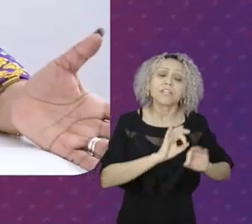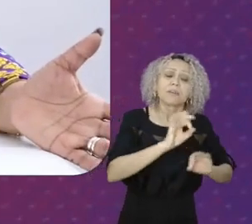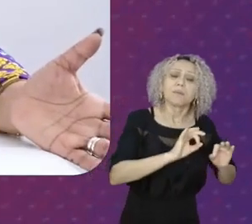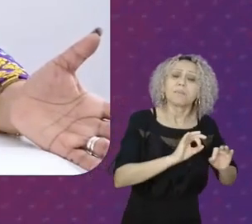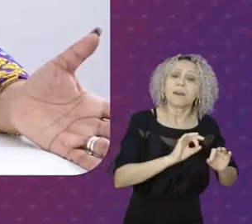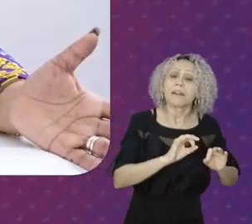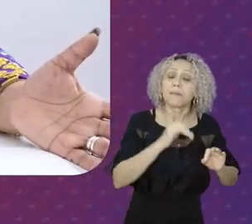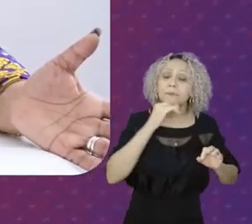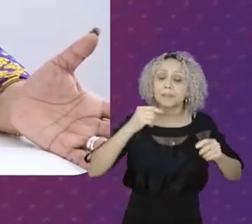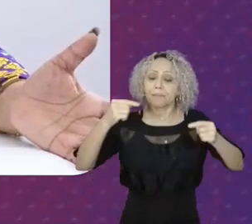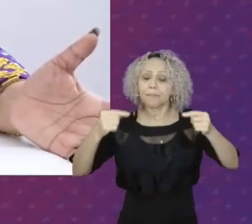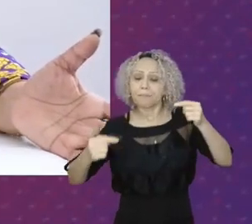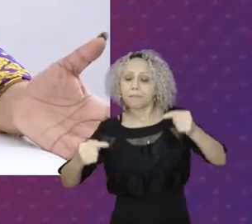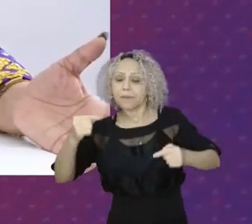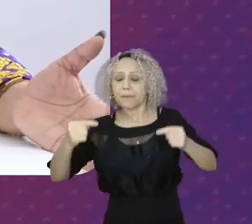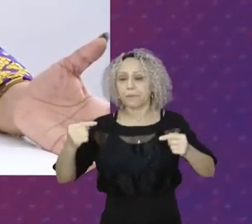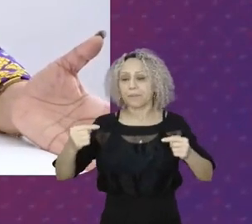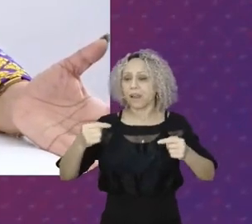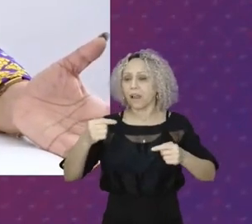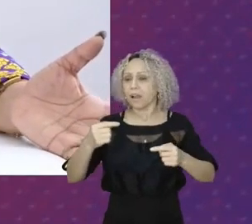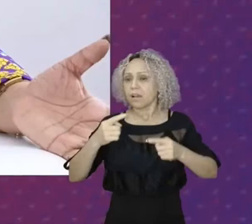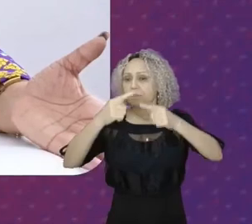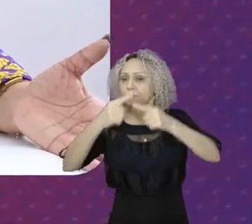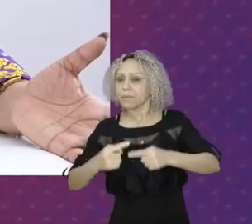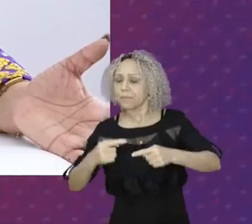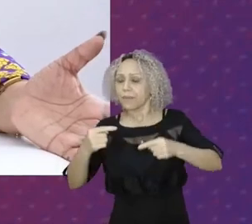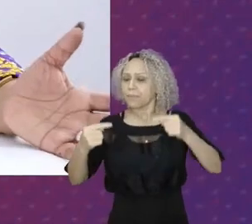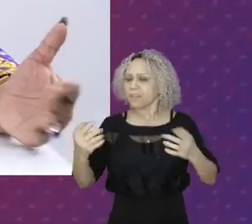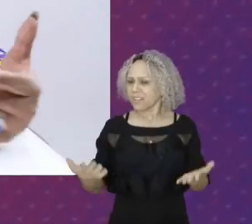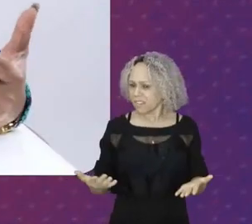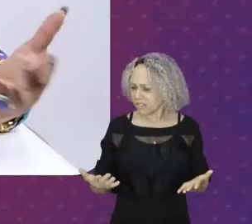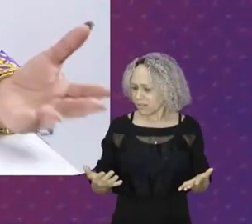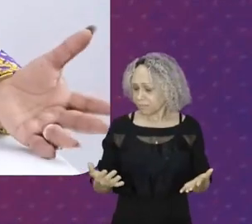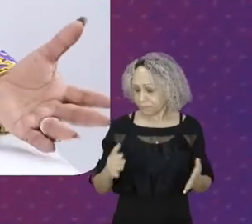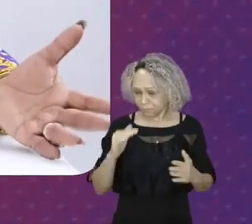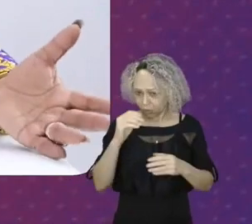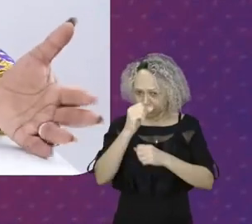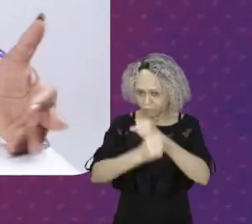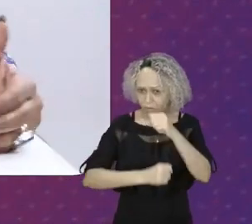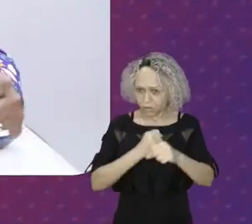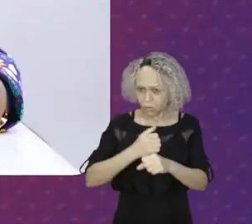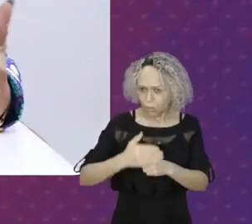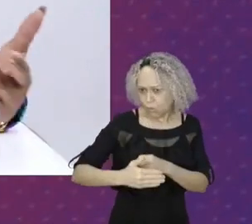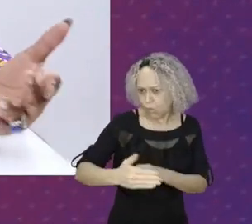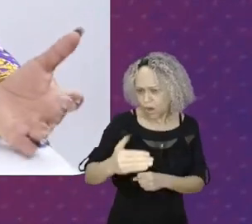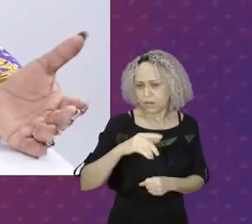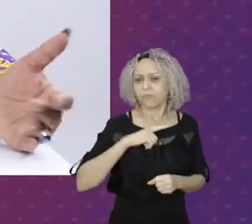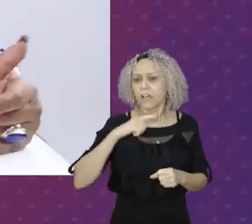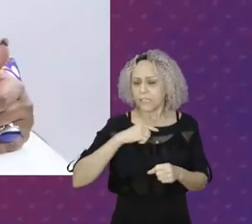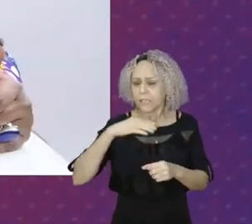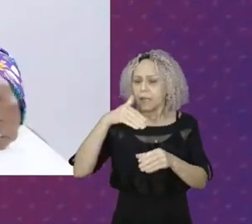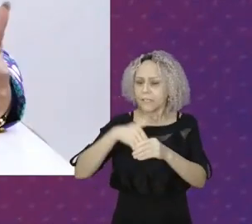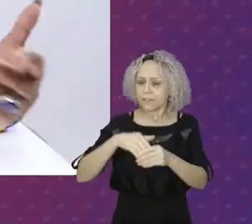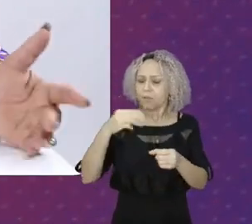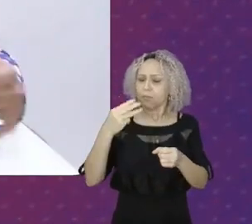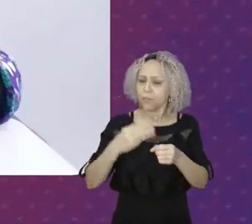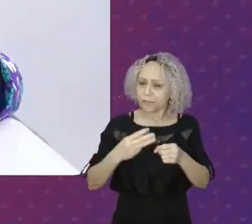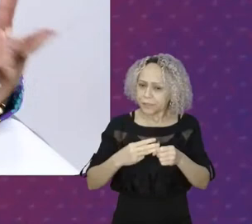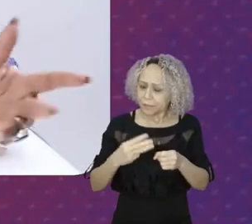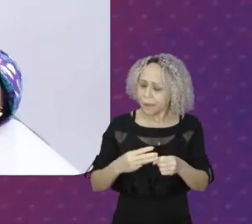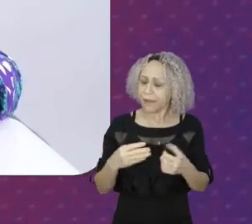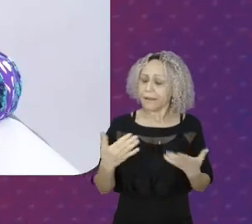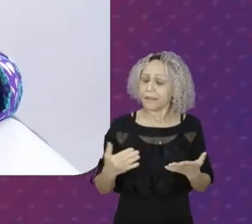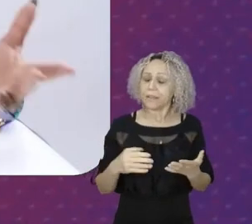tem eleições municipais. E a gente tem dito que nós queremos eleger prefeitas, muitas vereadoras